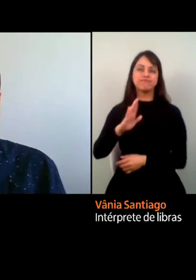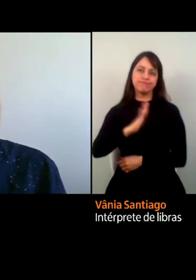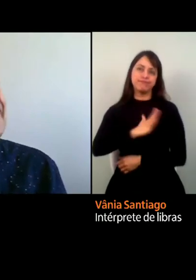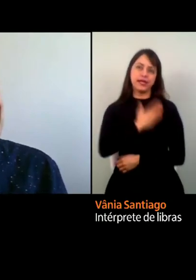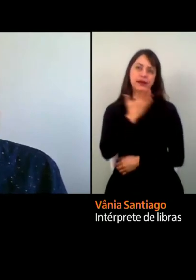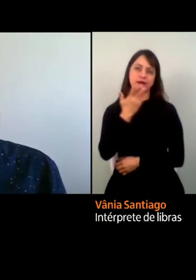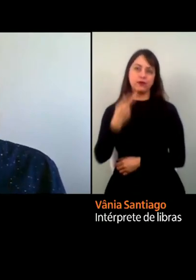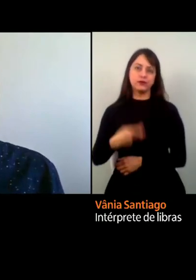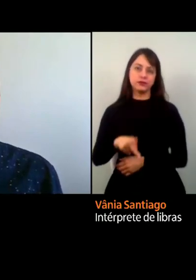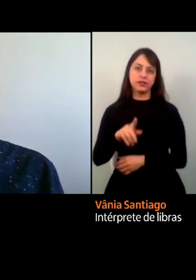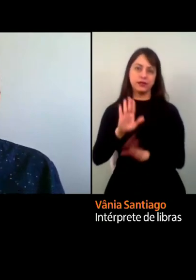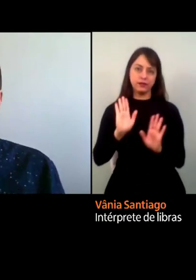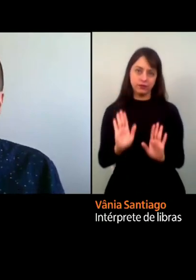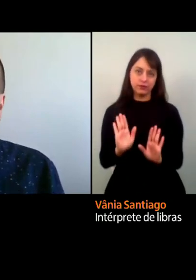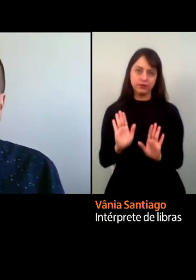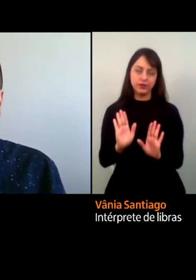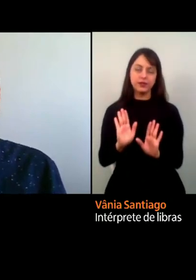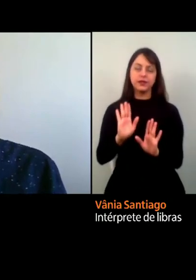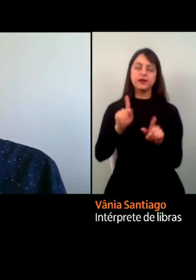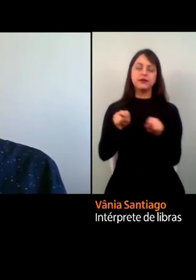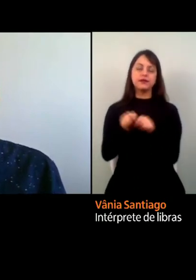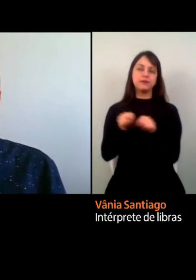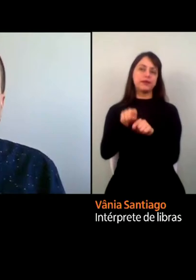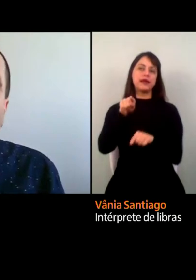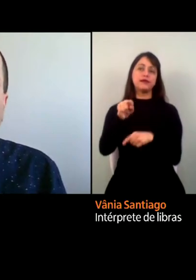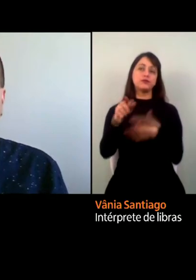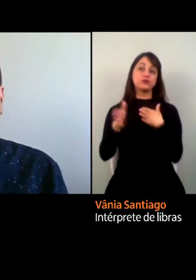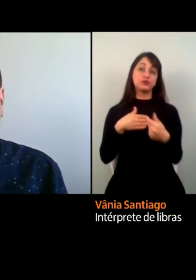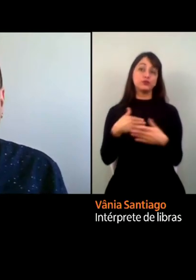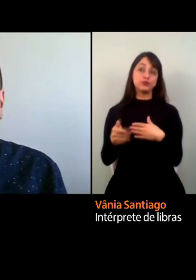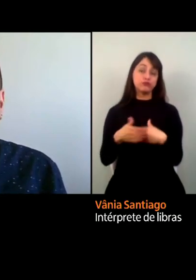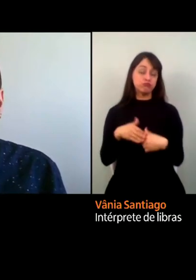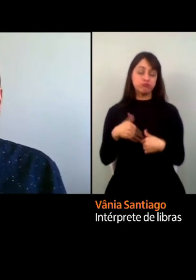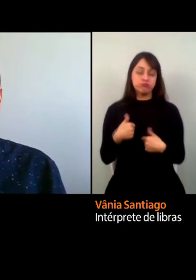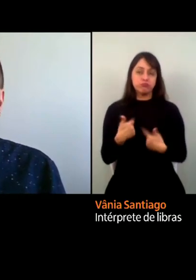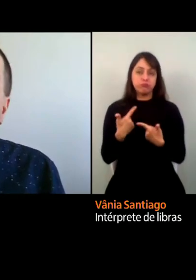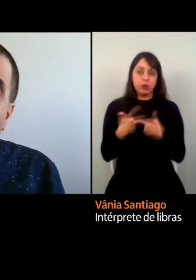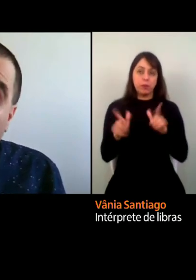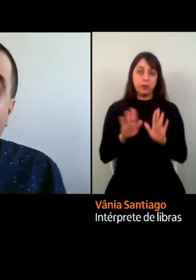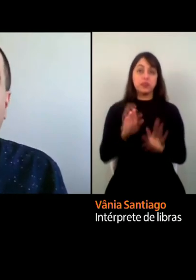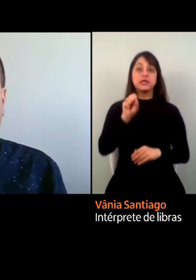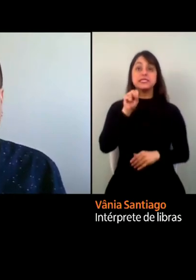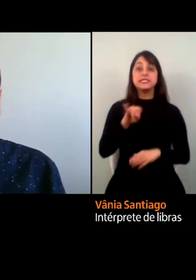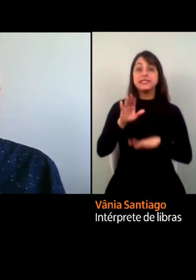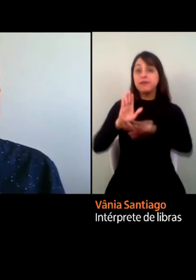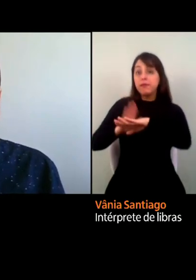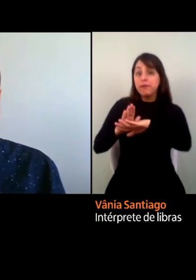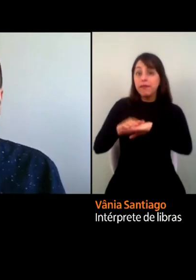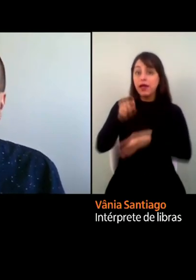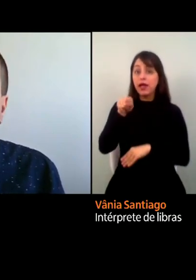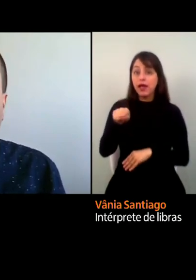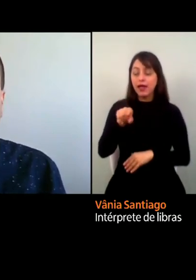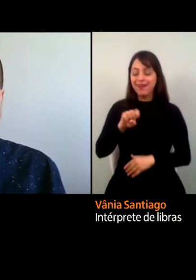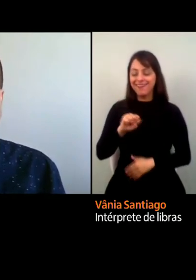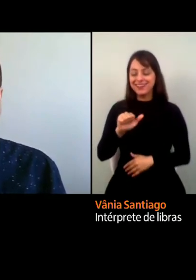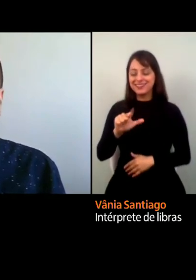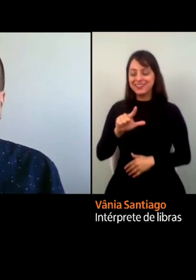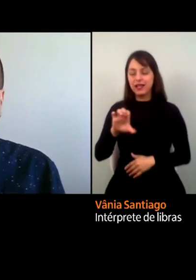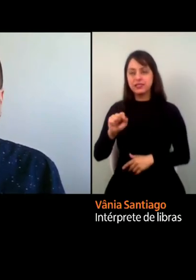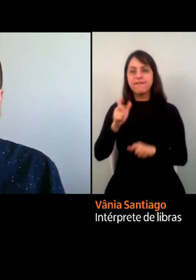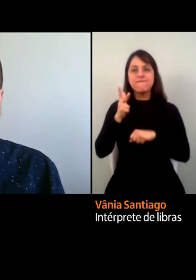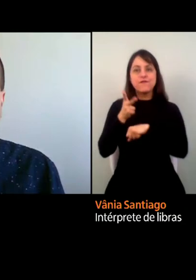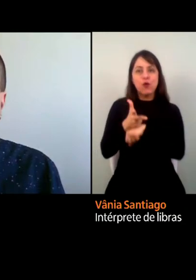não interessa quase nada se Cunha Salles filmou ou não filmou aquele fragmento de